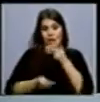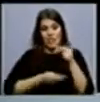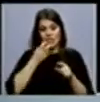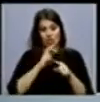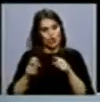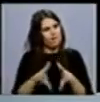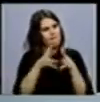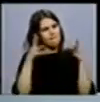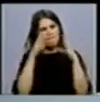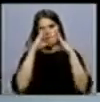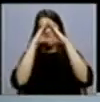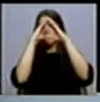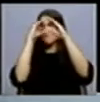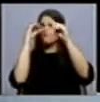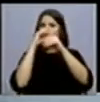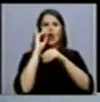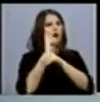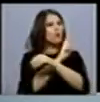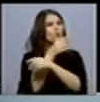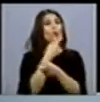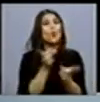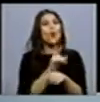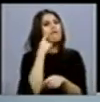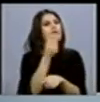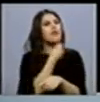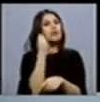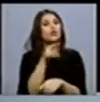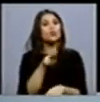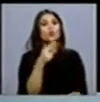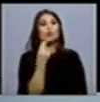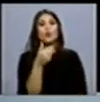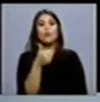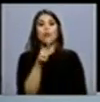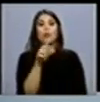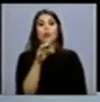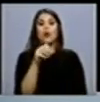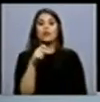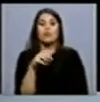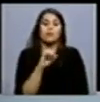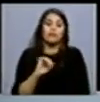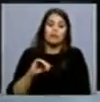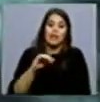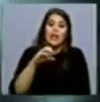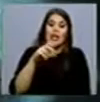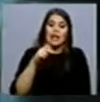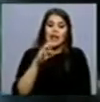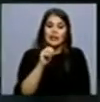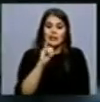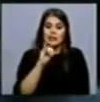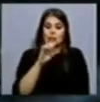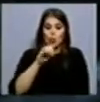olhou, mais uma vez, para uma das mais conhecidas nebulosas que nós conhecemos, a nebulosa de Cassiopeia, e então olhou para a nebulosa